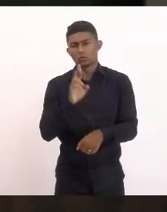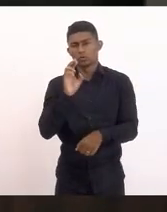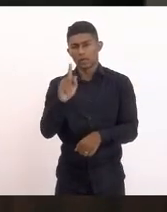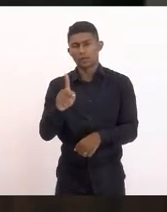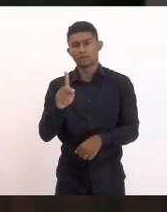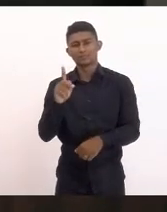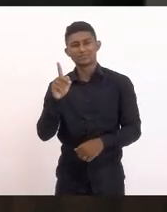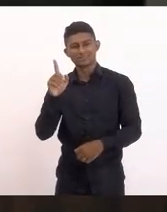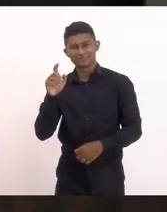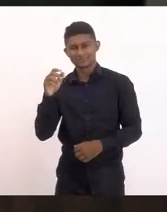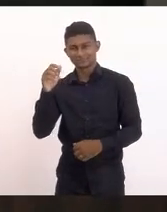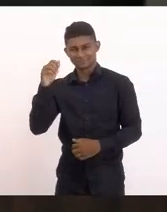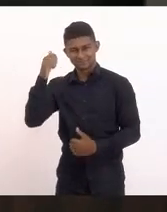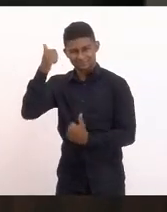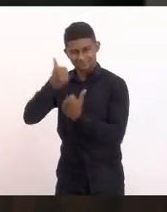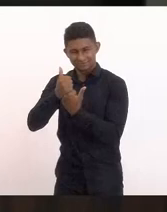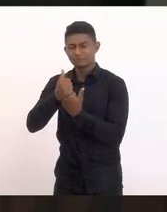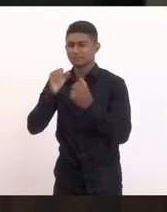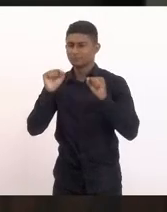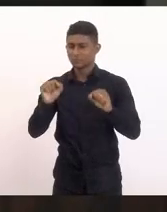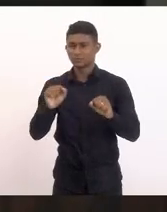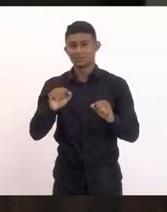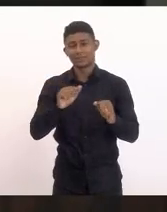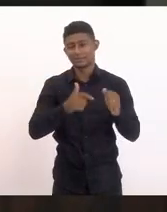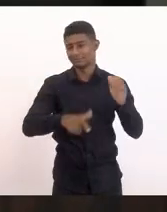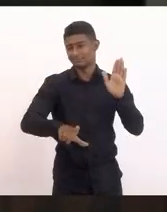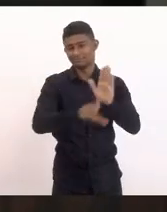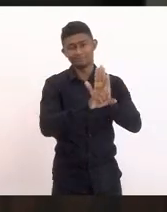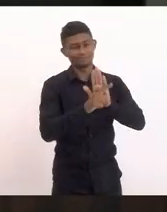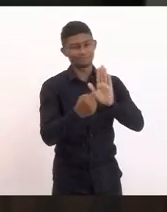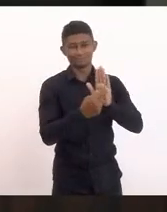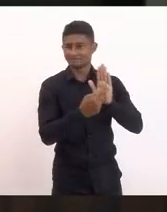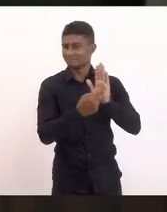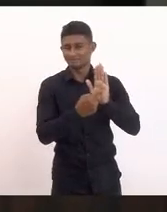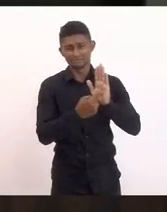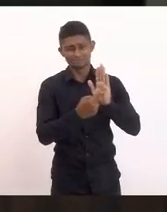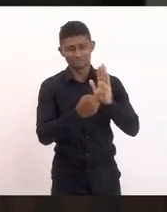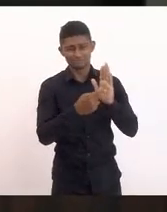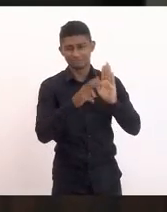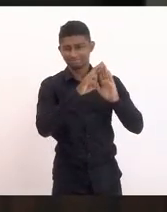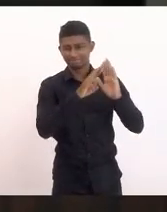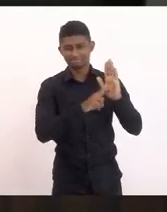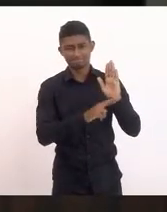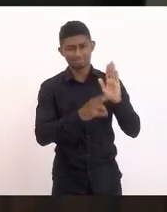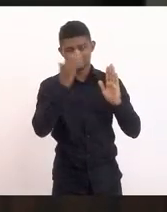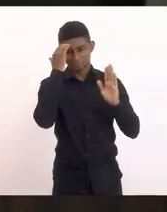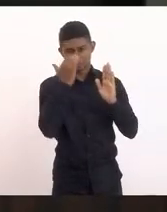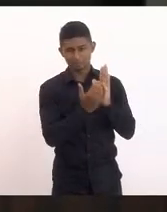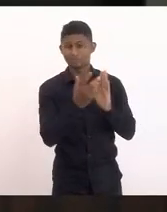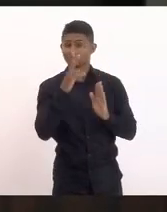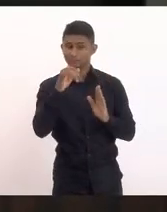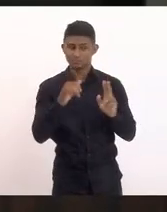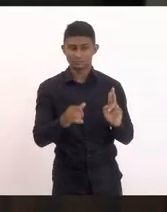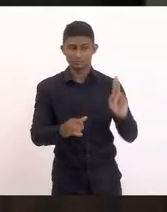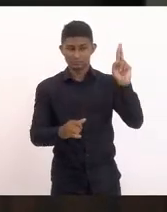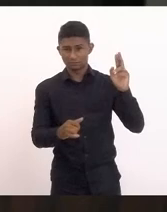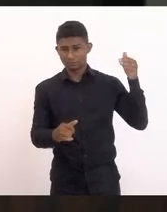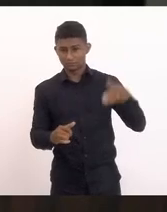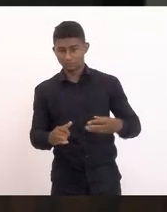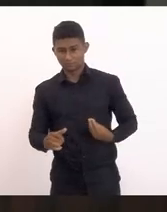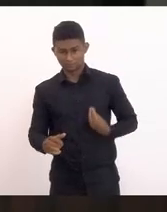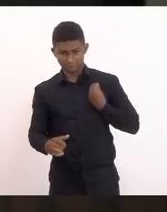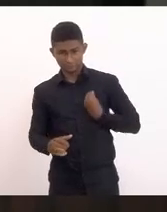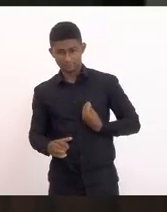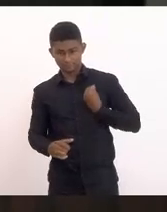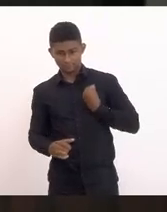encaminhar, porque assim é o regimento, senão não teria por que ter vice-líder. Tá certo? Mas se ele estiver presente, farei como fiz